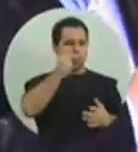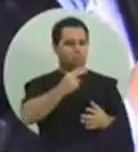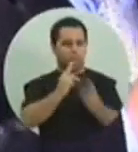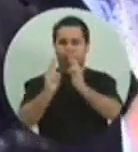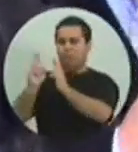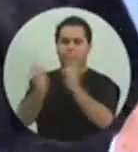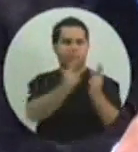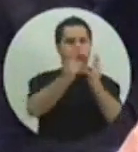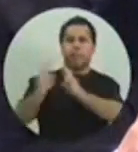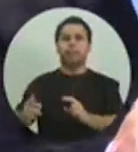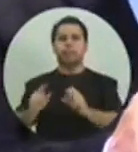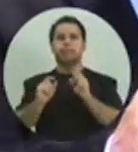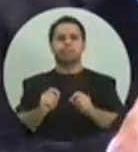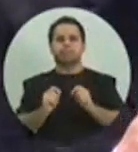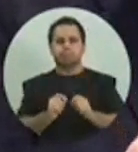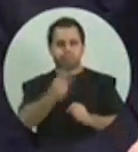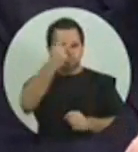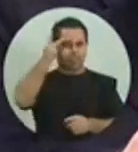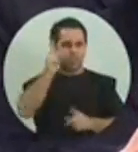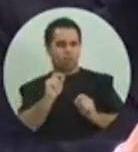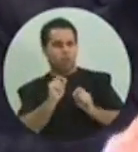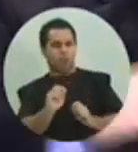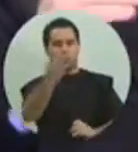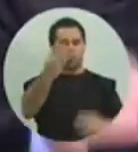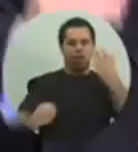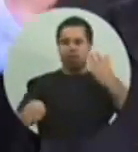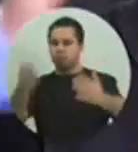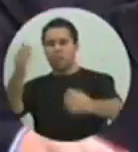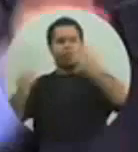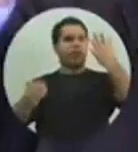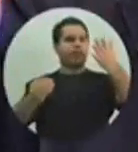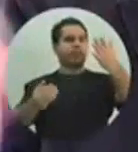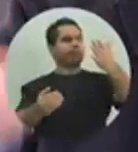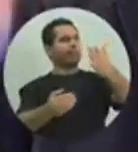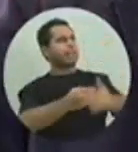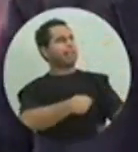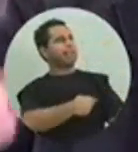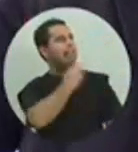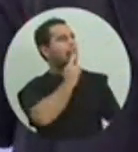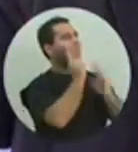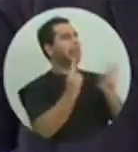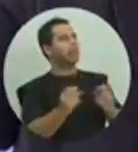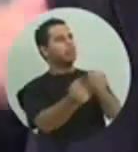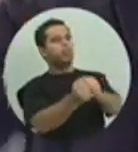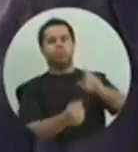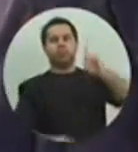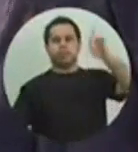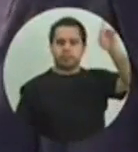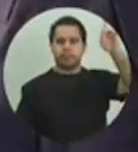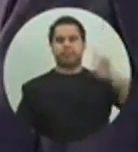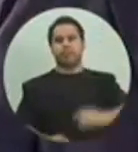pela reclamação constante de tudo quanto Deus está